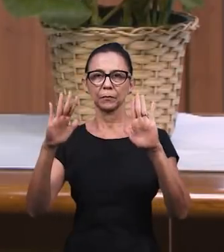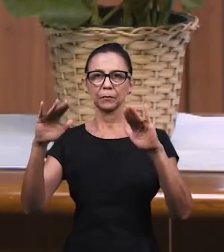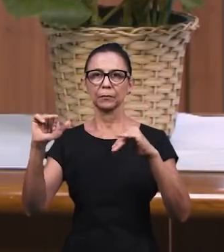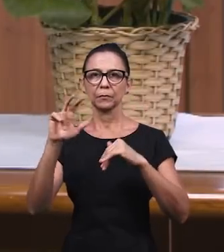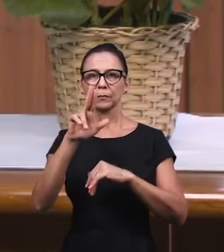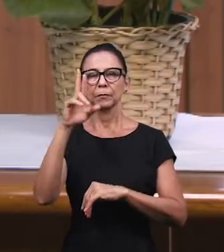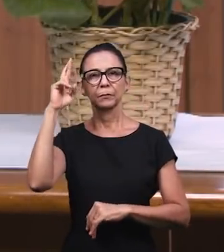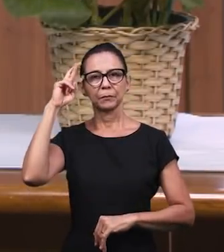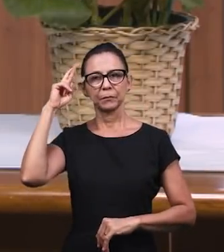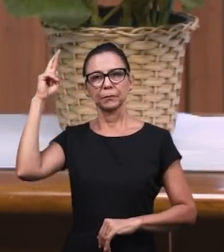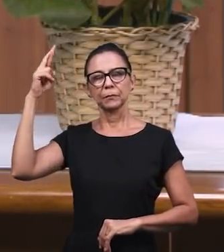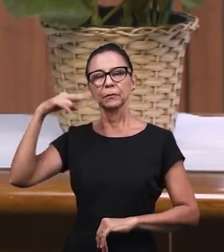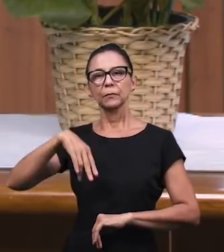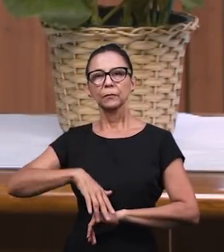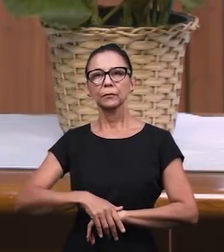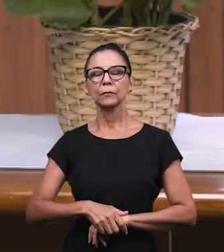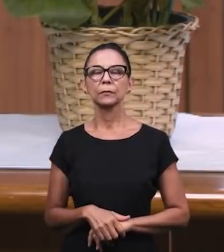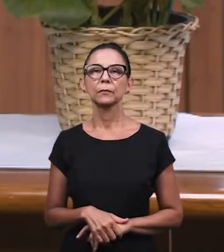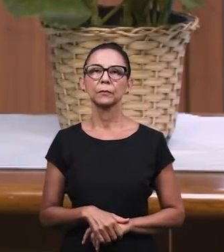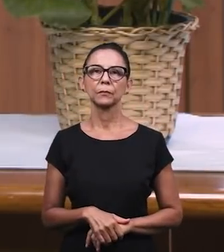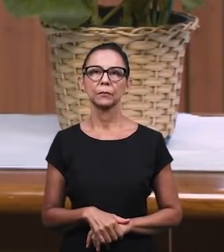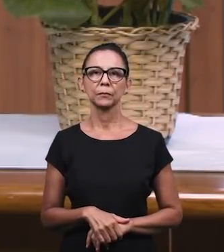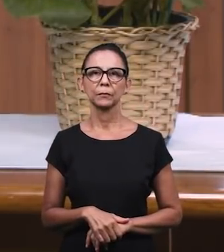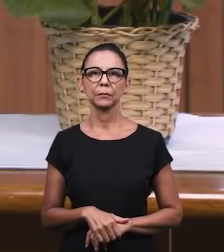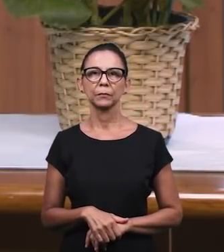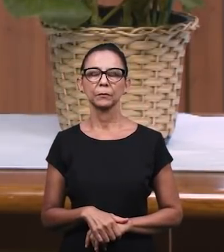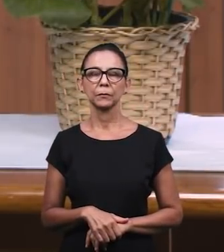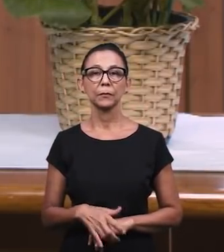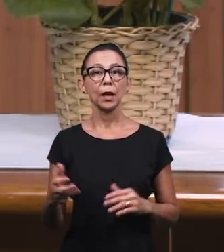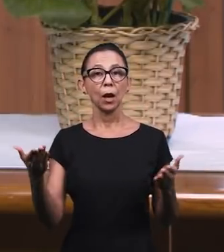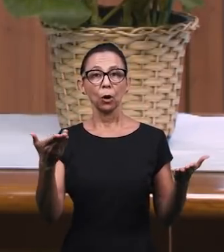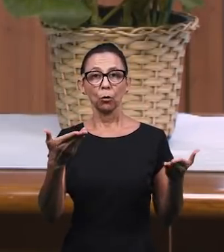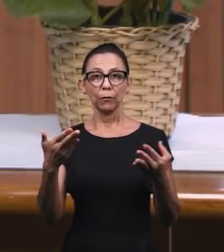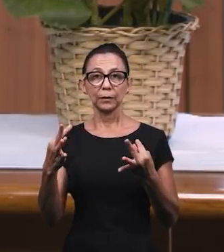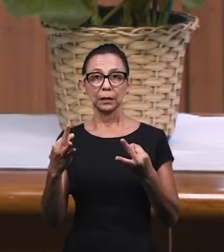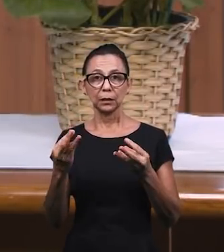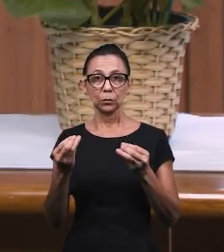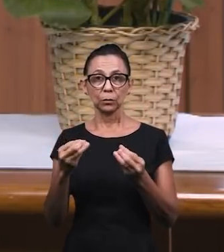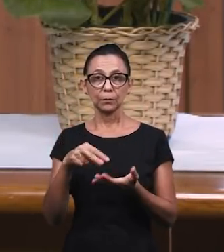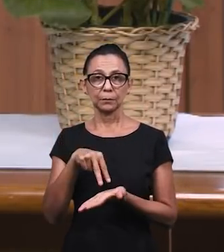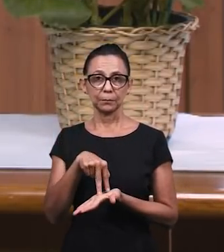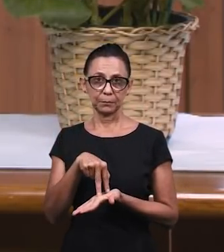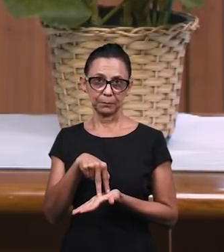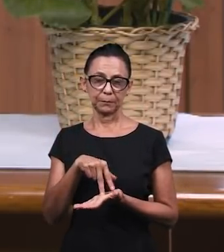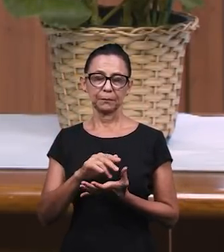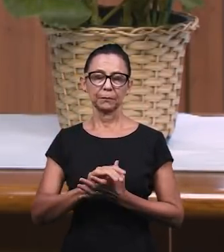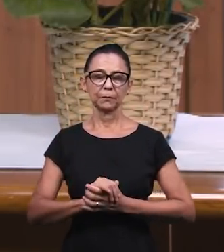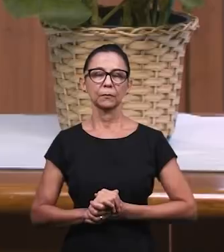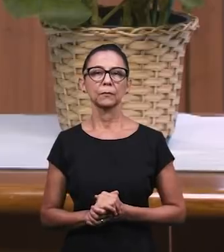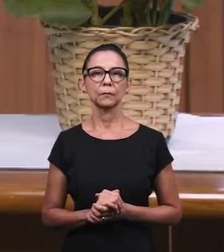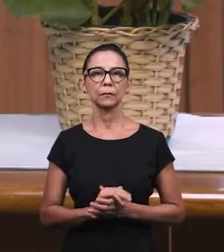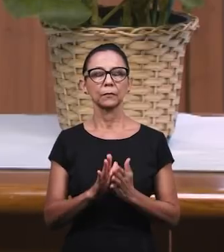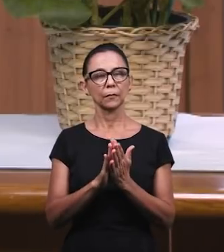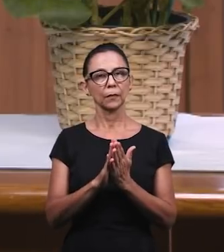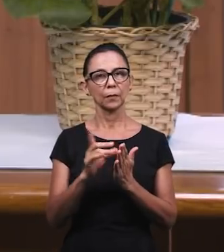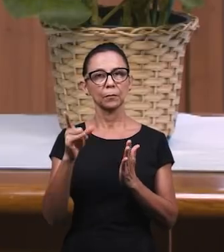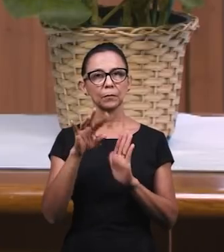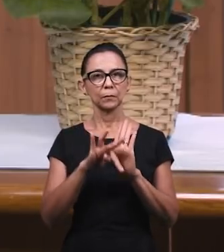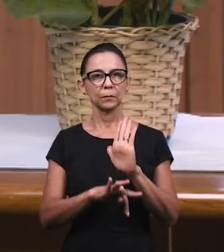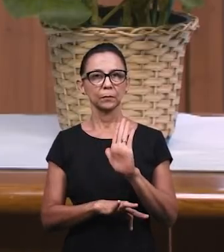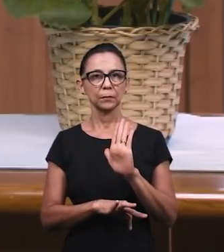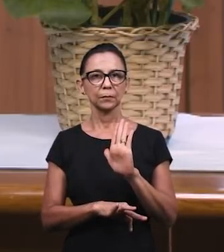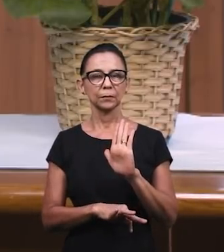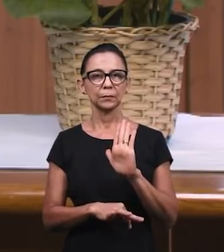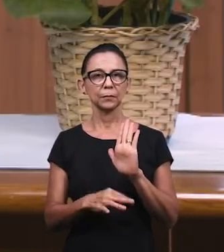glória a Jesus. Louvado seja ao nome do Senhor. Nesse instante, nós vamos convidar todos que estavam de pé nessa hora e vamos ler um texto da Palavra